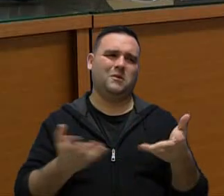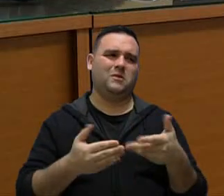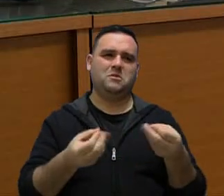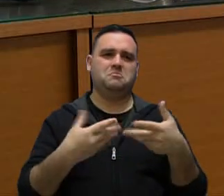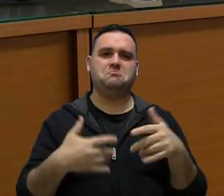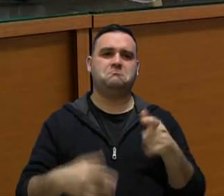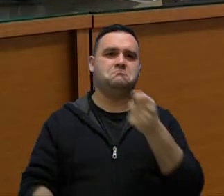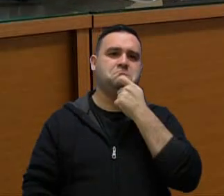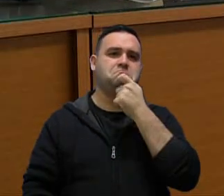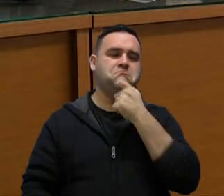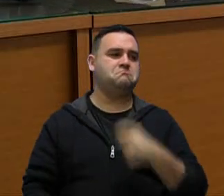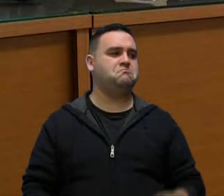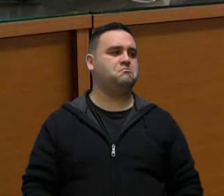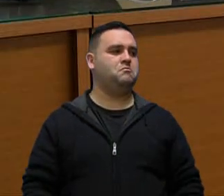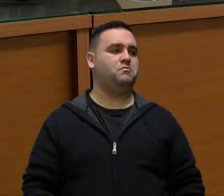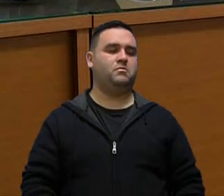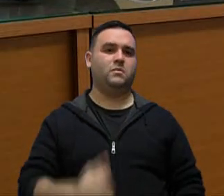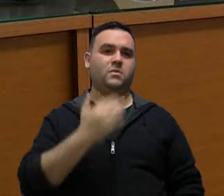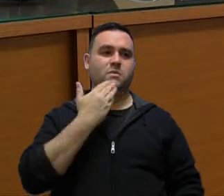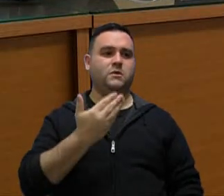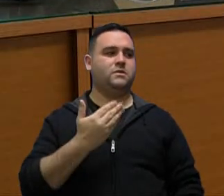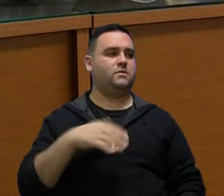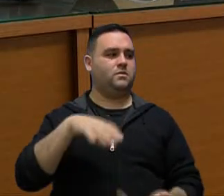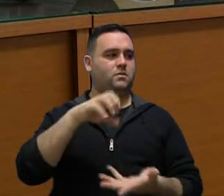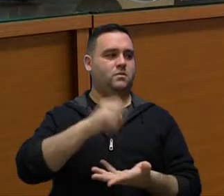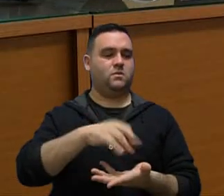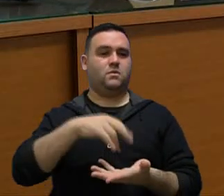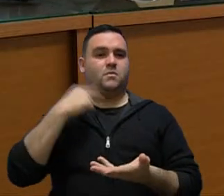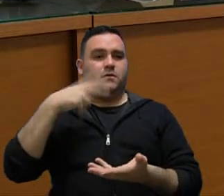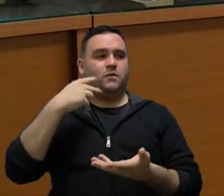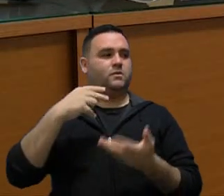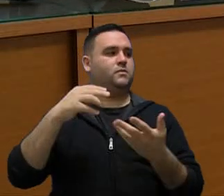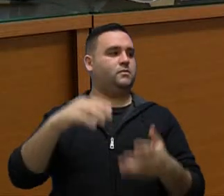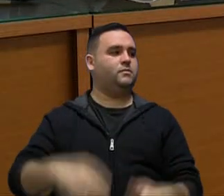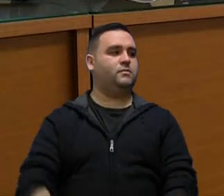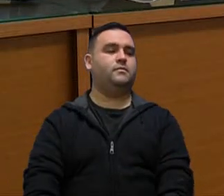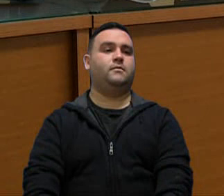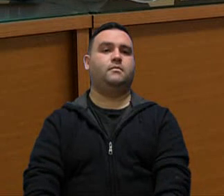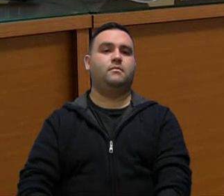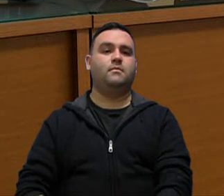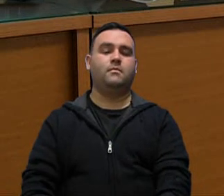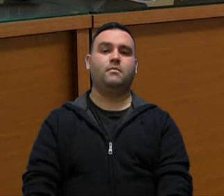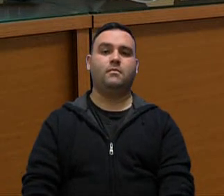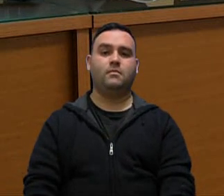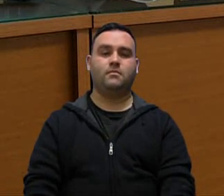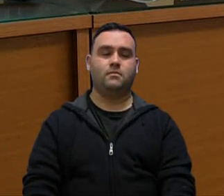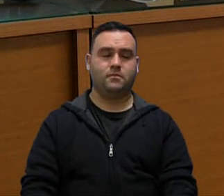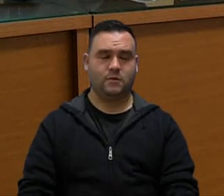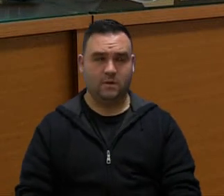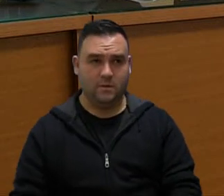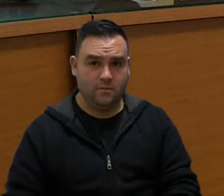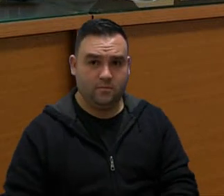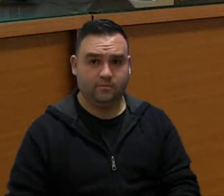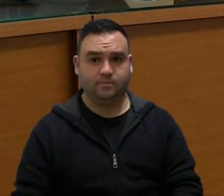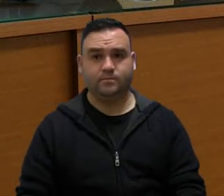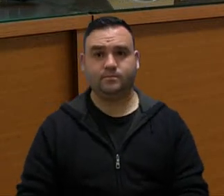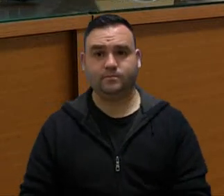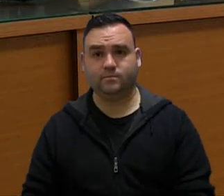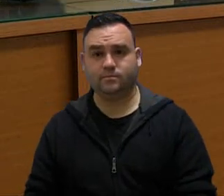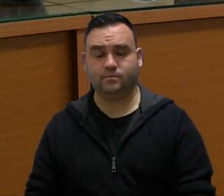acho que não veio para gente viu e eu vou pedir uma cópia para os vereadores isso aí e